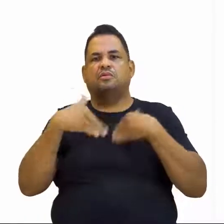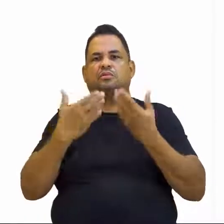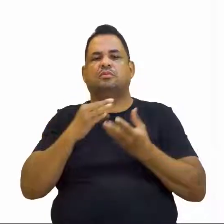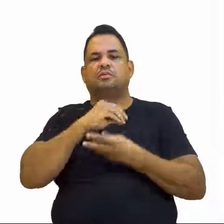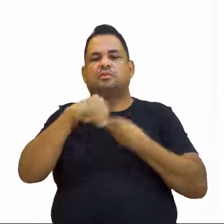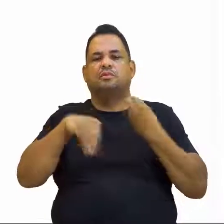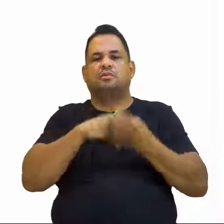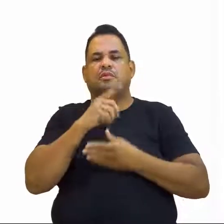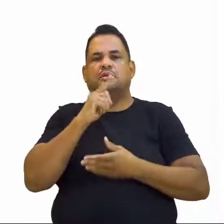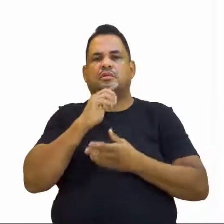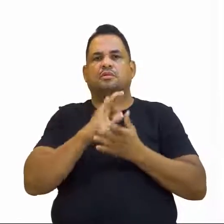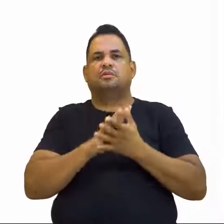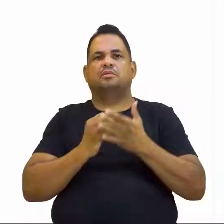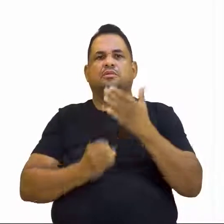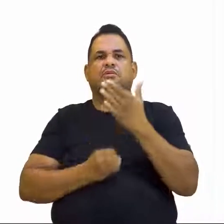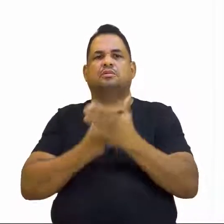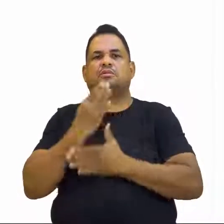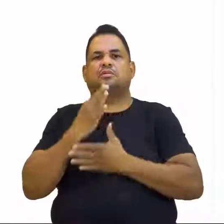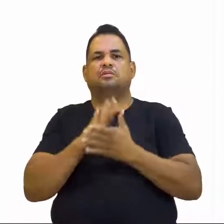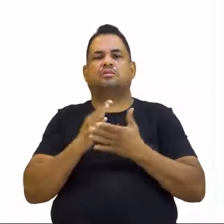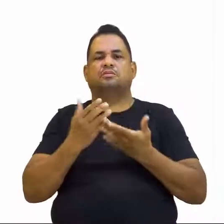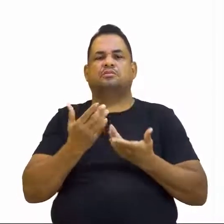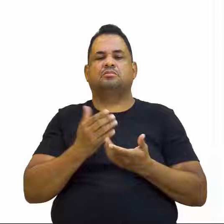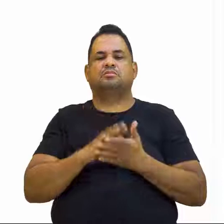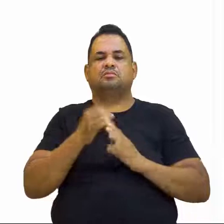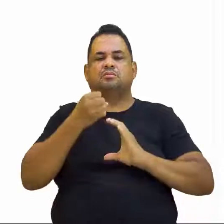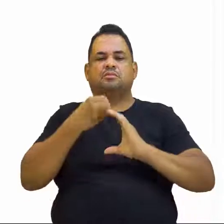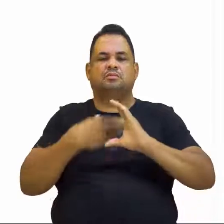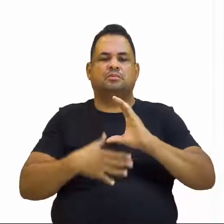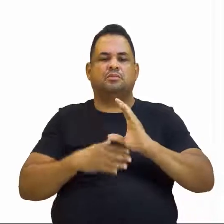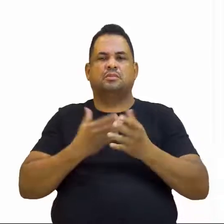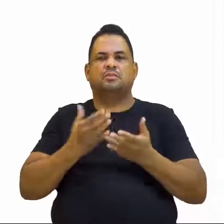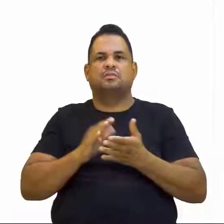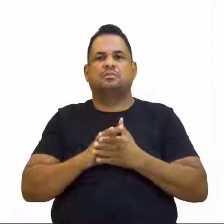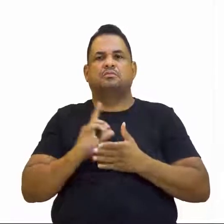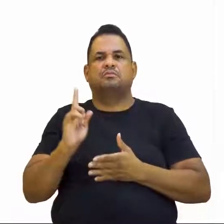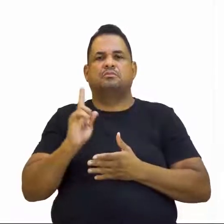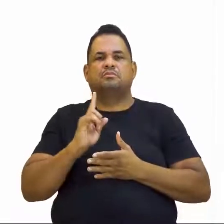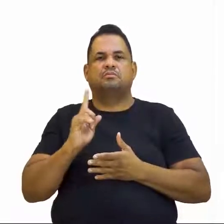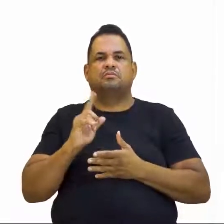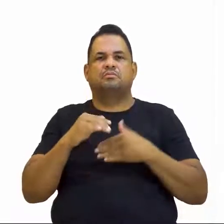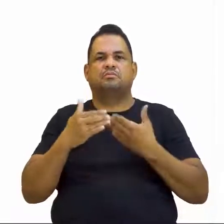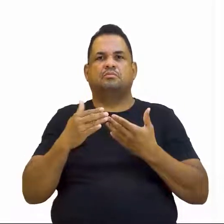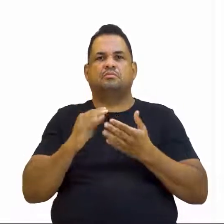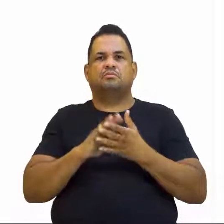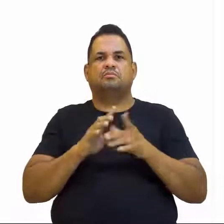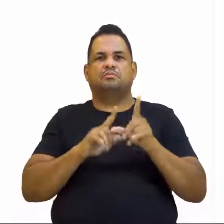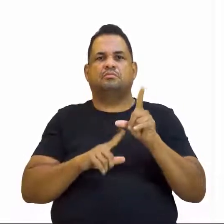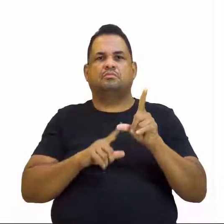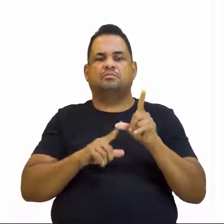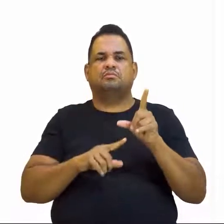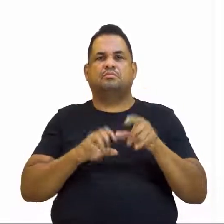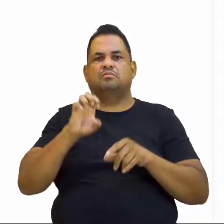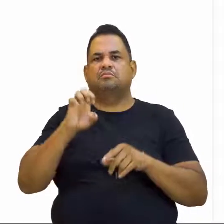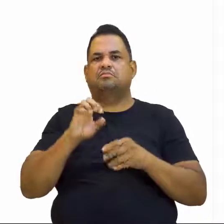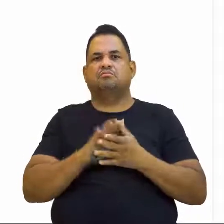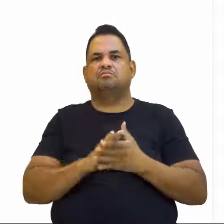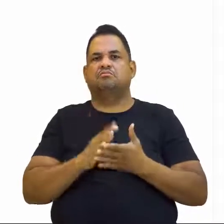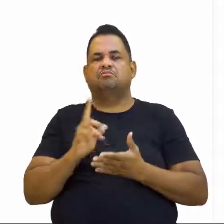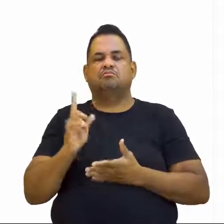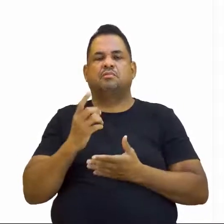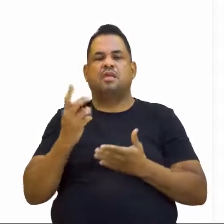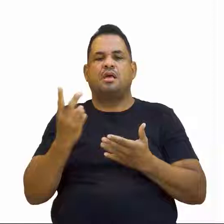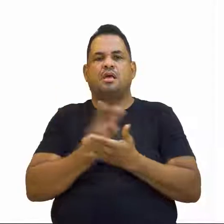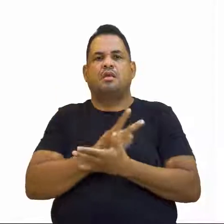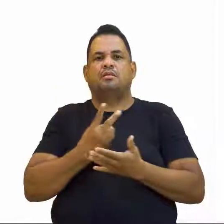eu tenho o surgimento das cargas que caracteriza a ionização, não é dissociação. Então a letra E não pode ser a alternativa correta.